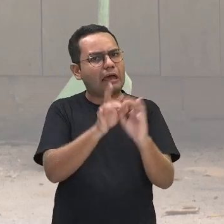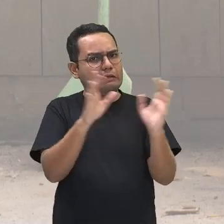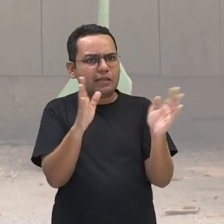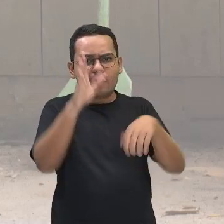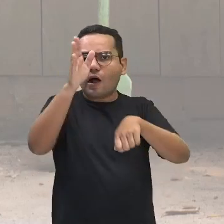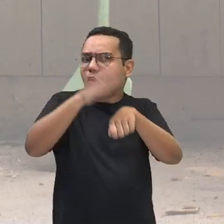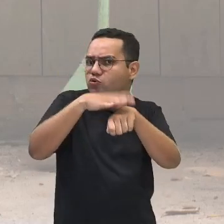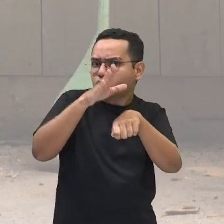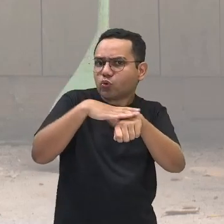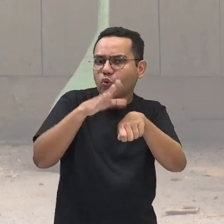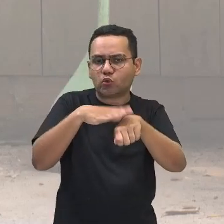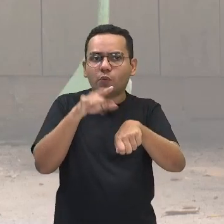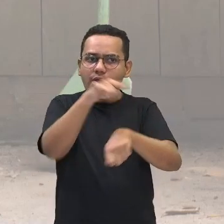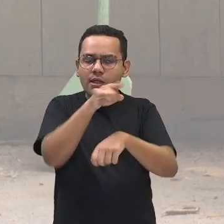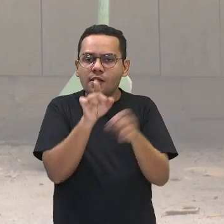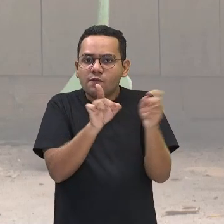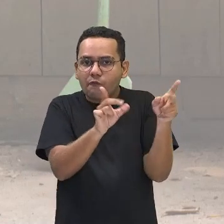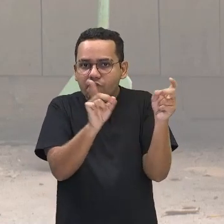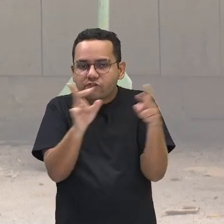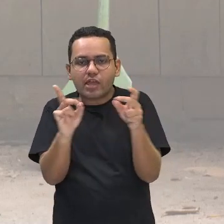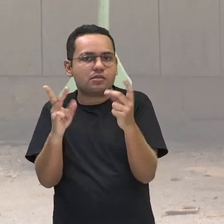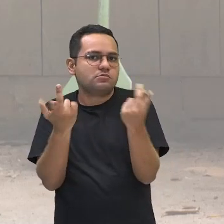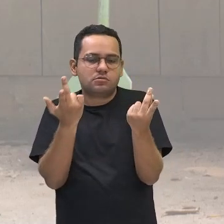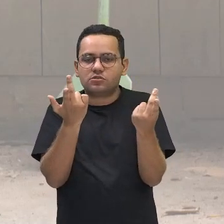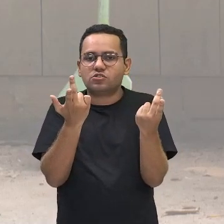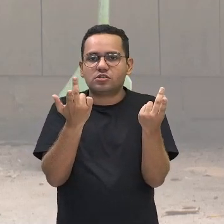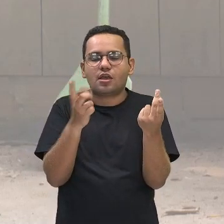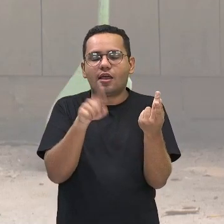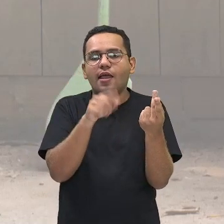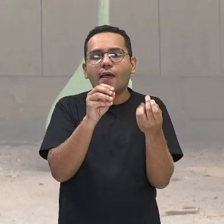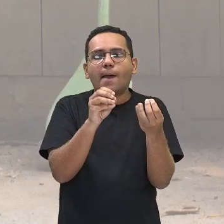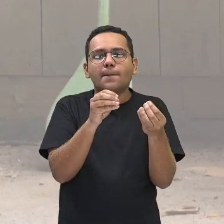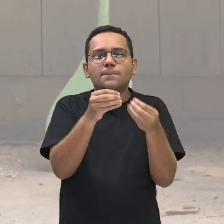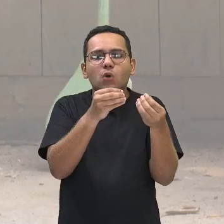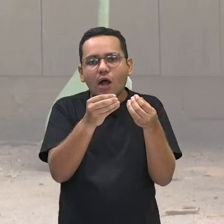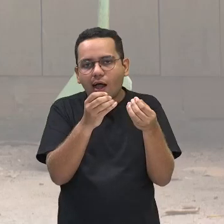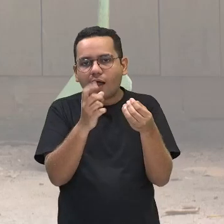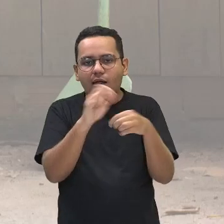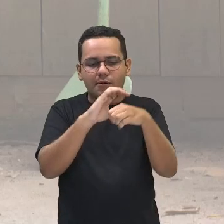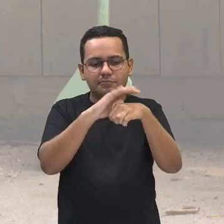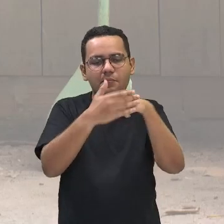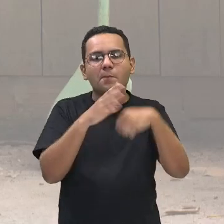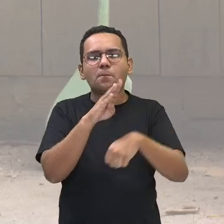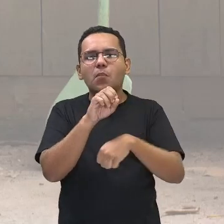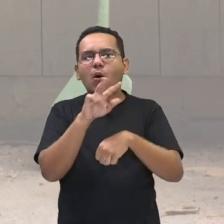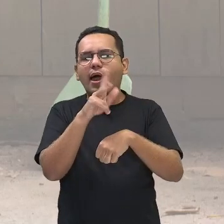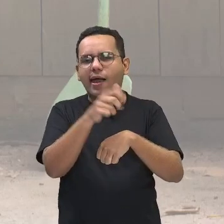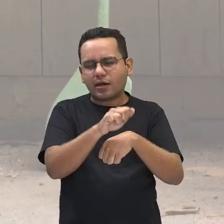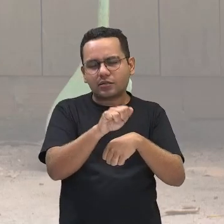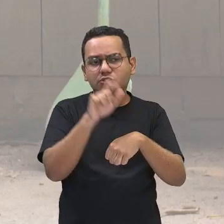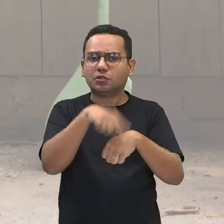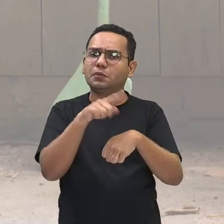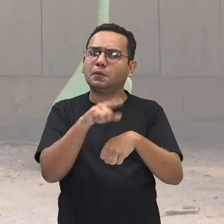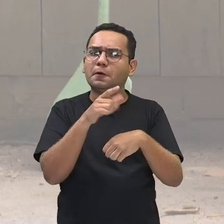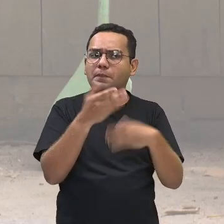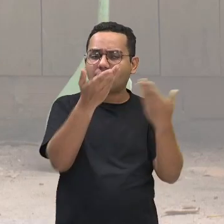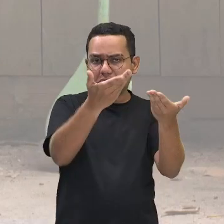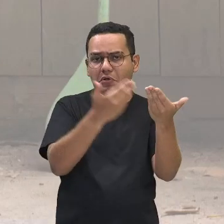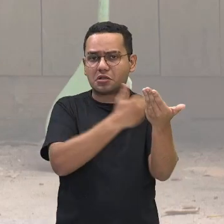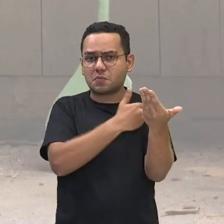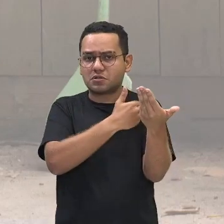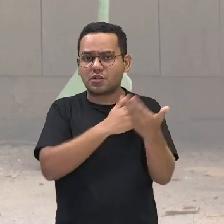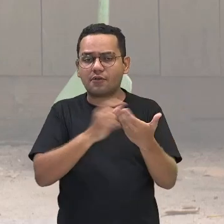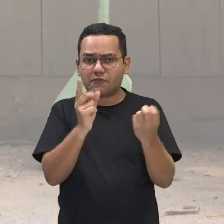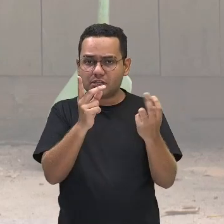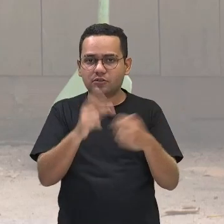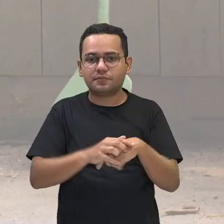própria e vendia o látex da seringueira para o seu senhor, o seu patrão, por assim dizer. Mas na prática ele